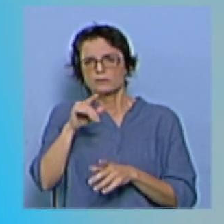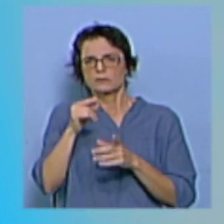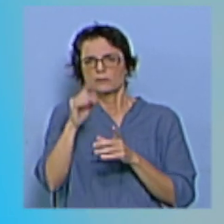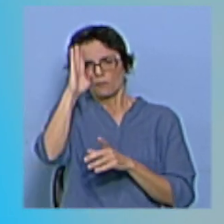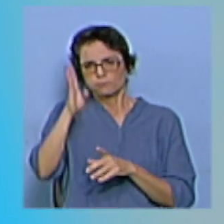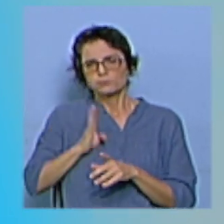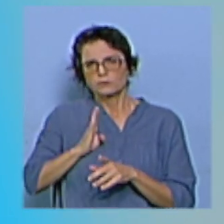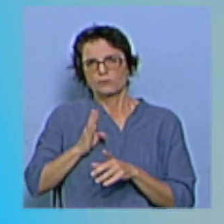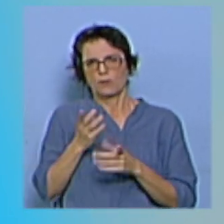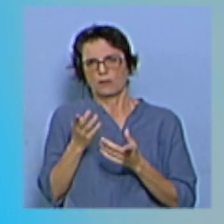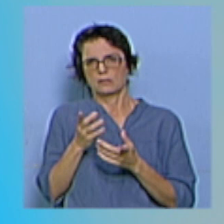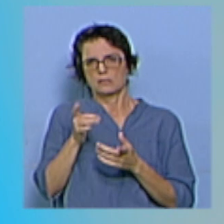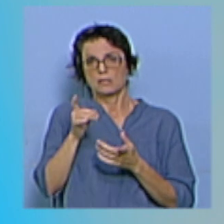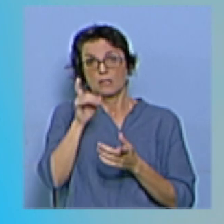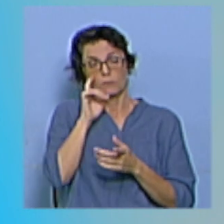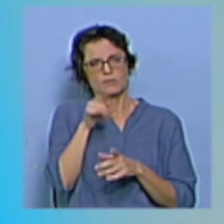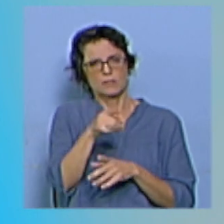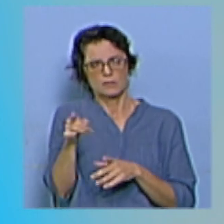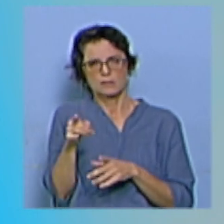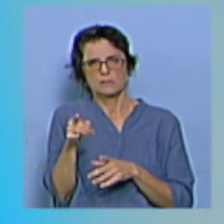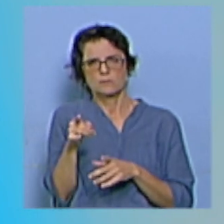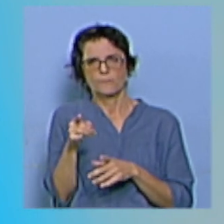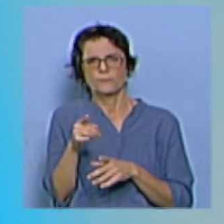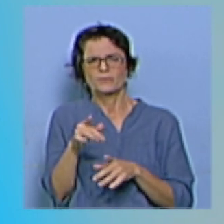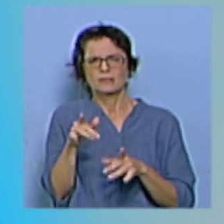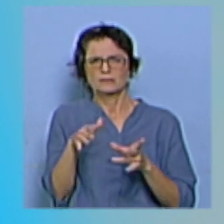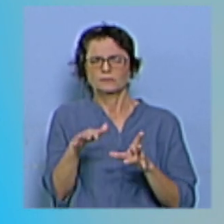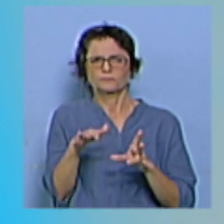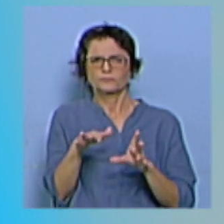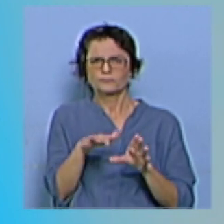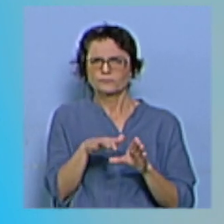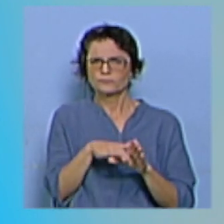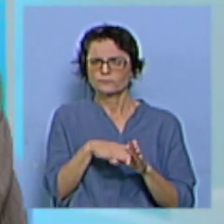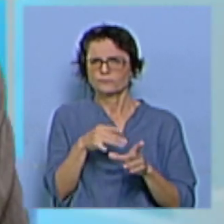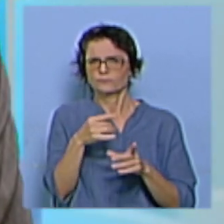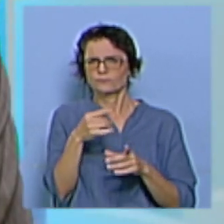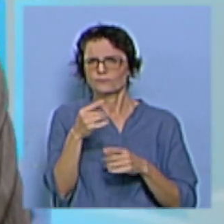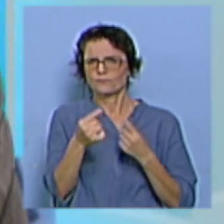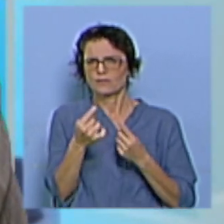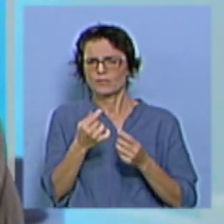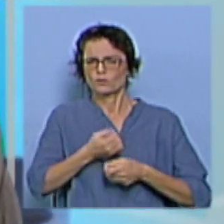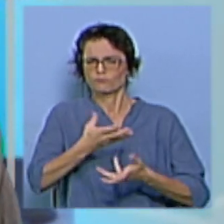razão para acusar as forças de segurança portuguesas de racismo? É claro que não há.